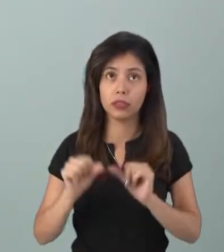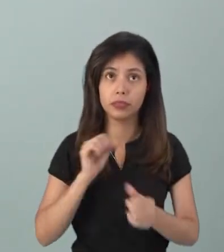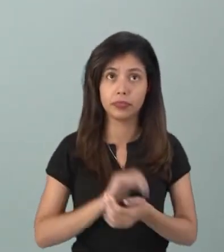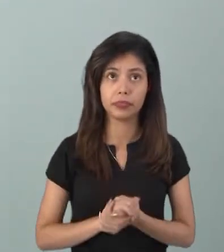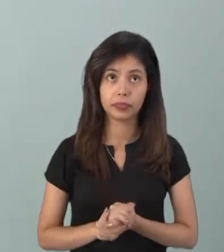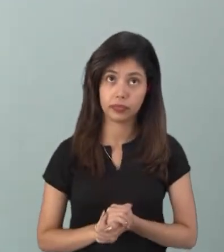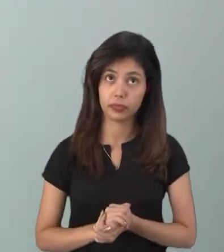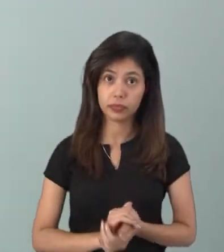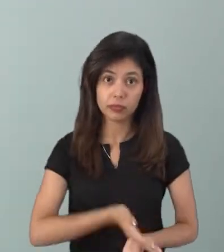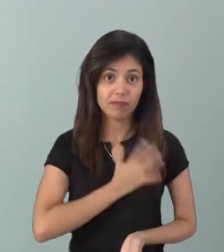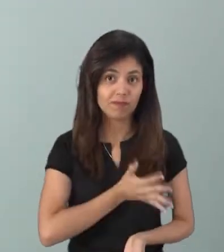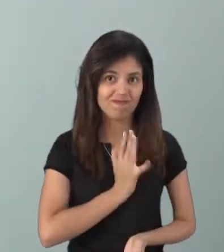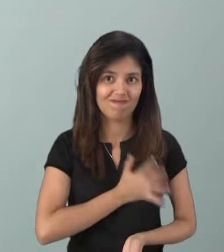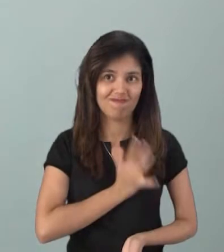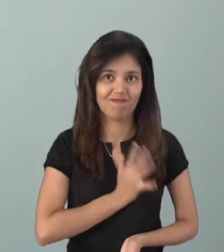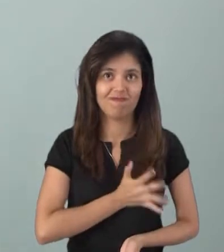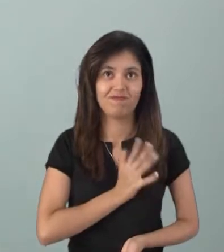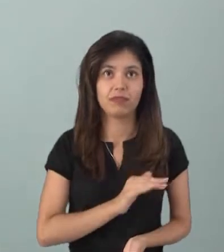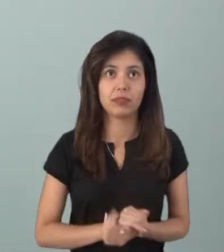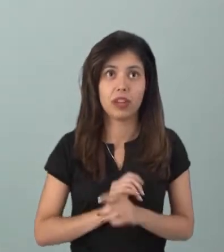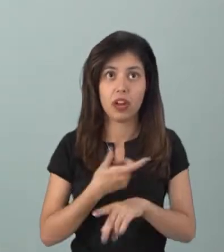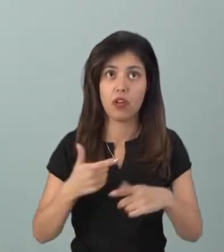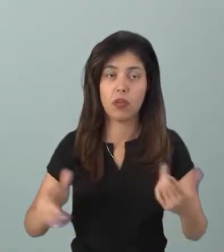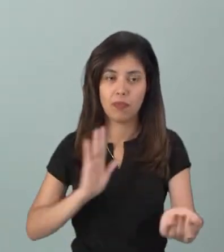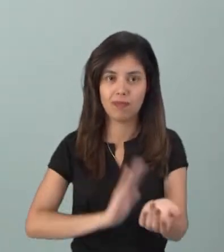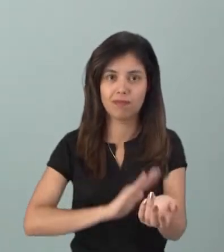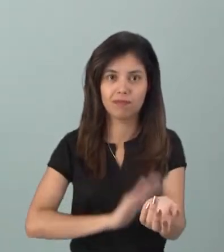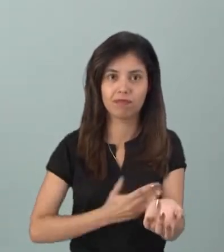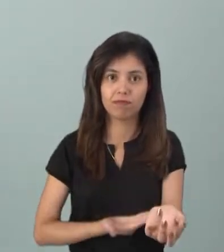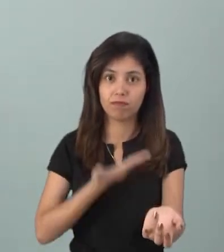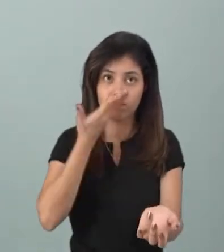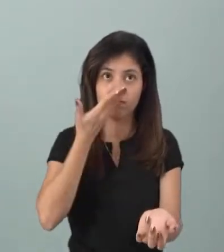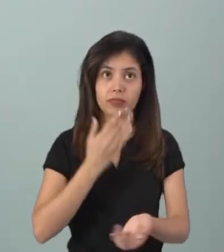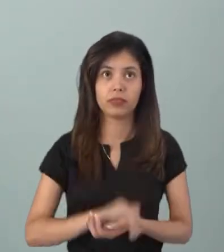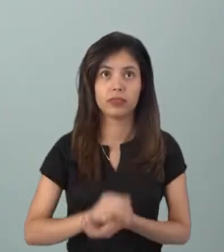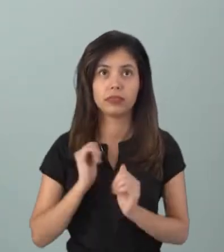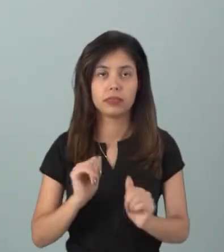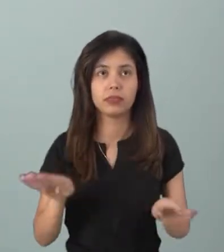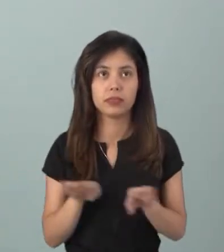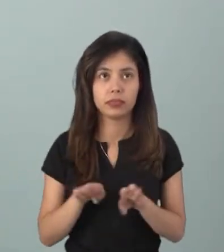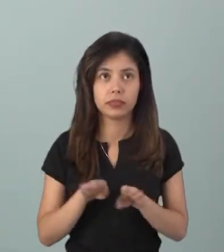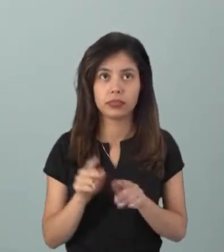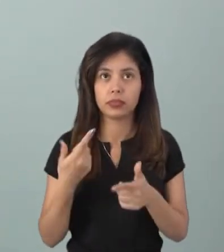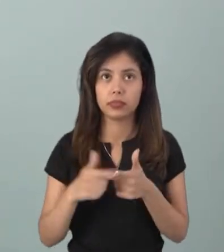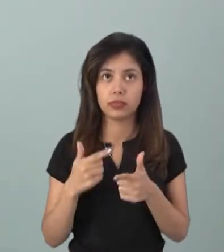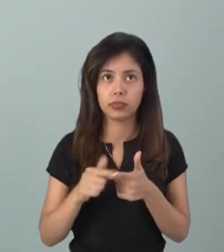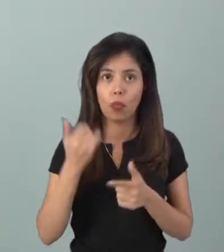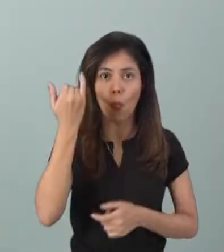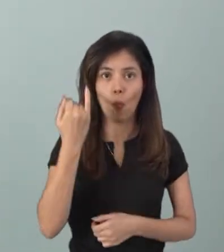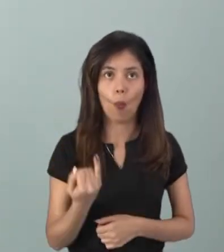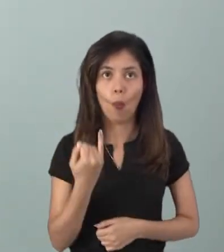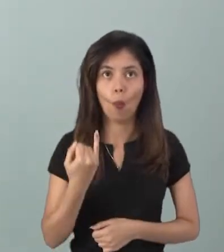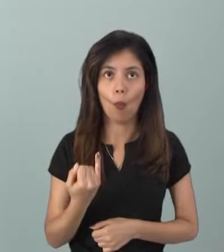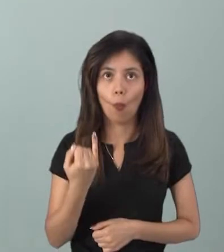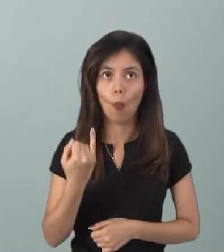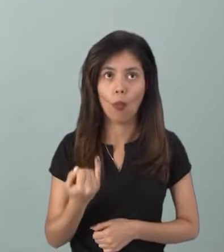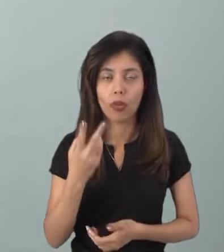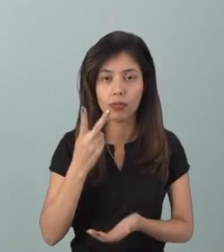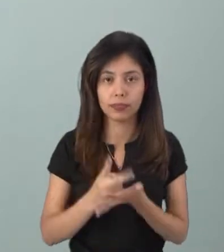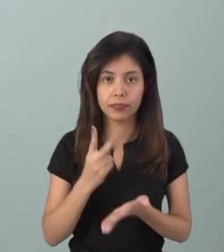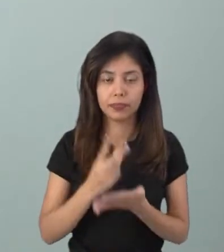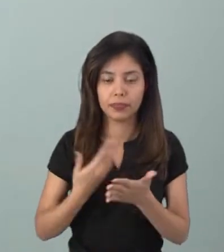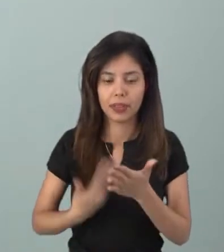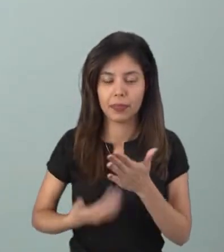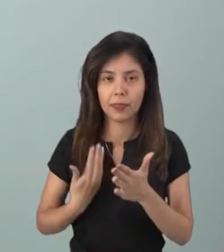físicas como taquicardia, aumento da pressão arterial, pode ter também aí problemas de emagrecimento excessivo, ela vai